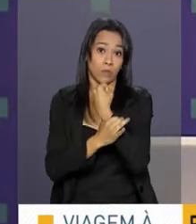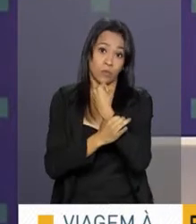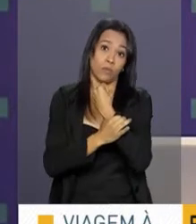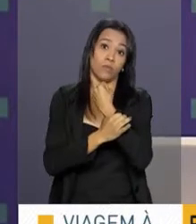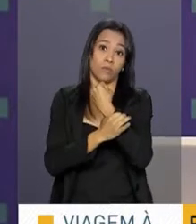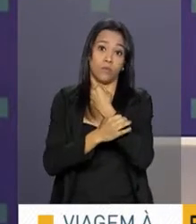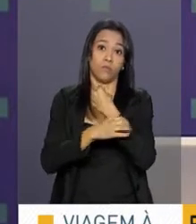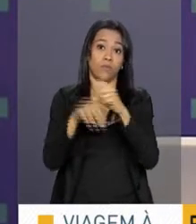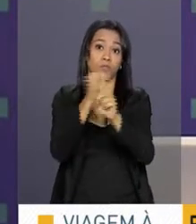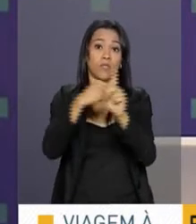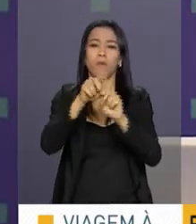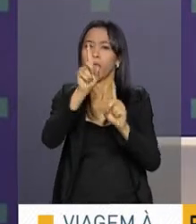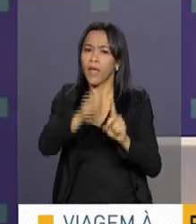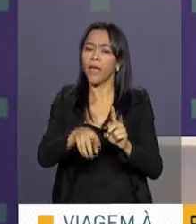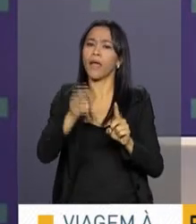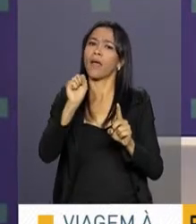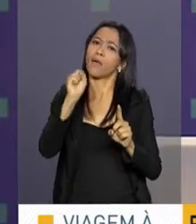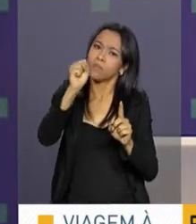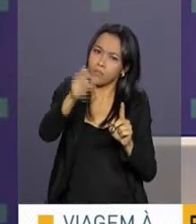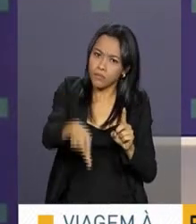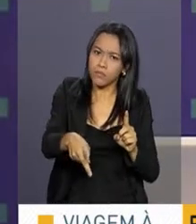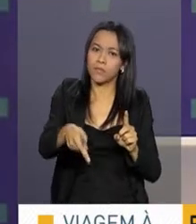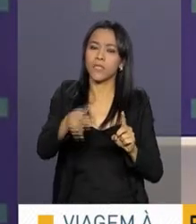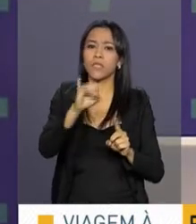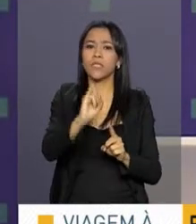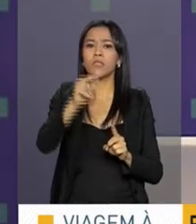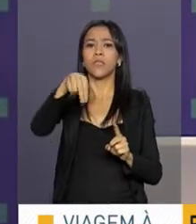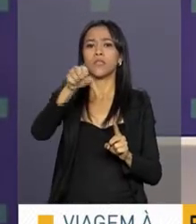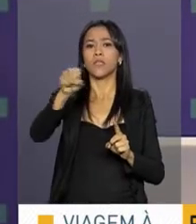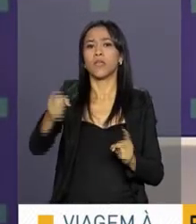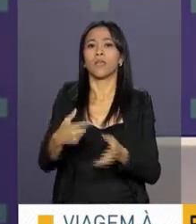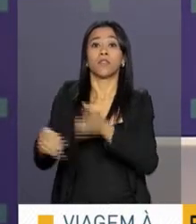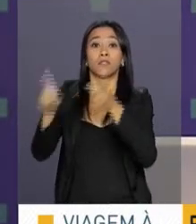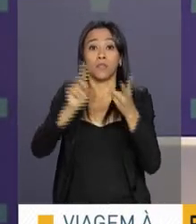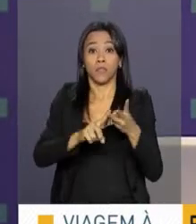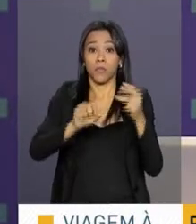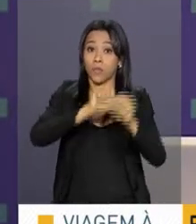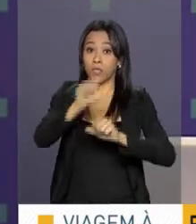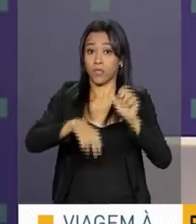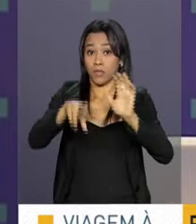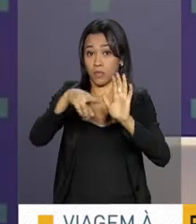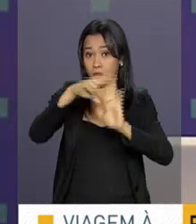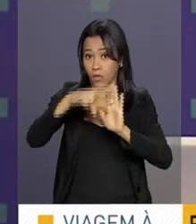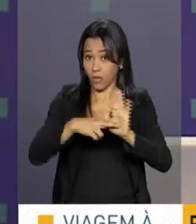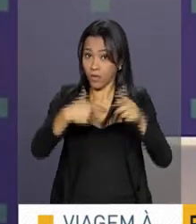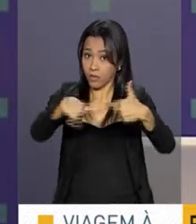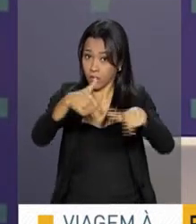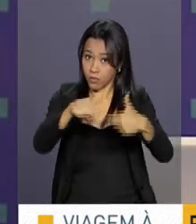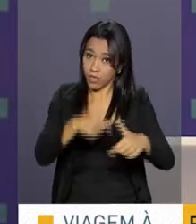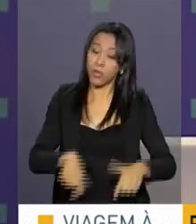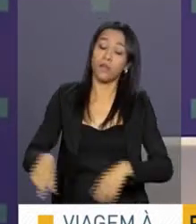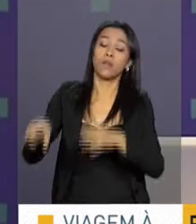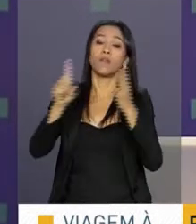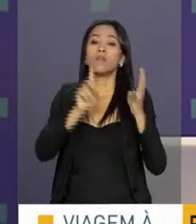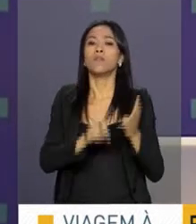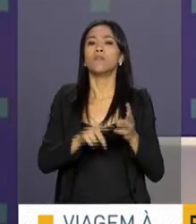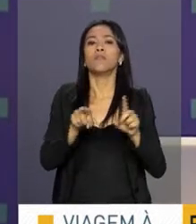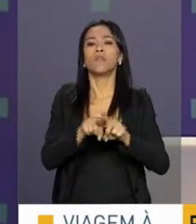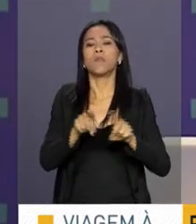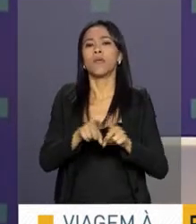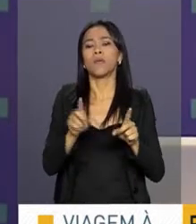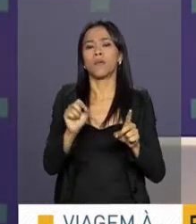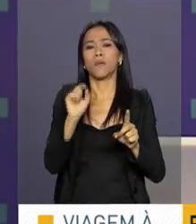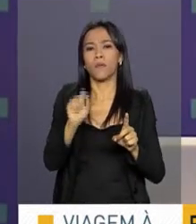Previdência; a reforma das leis trabalhistas; a regulamentação do sistema